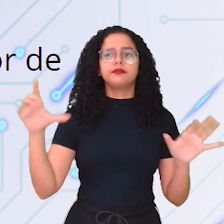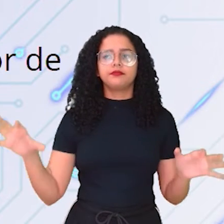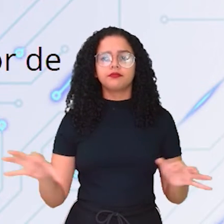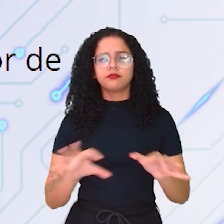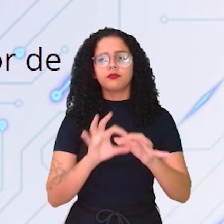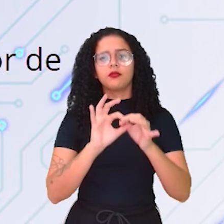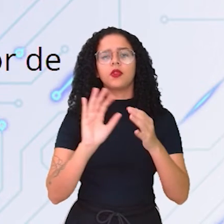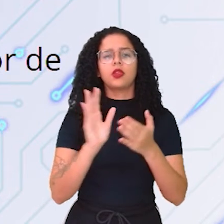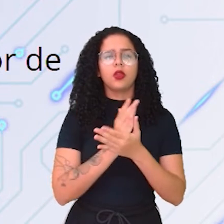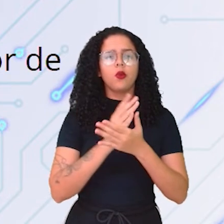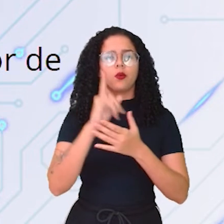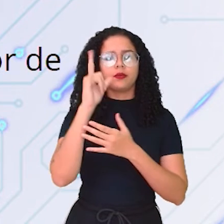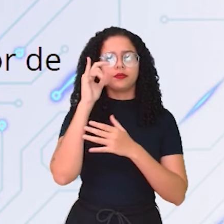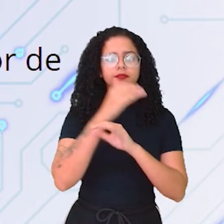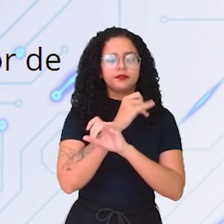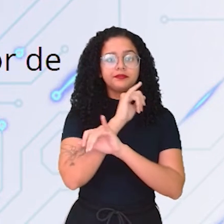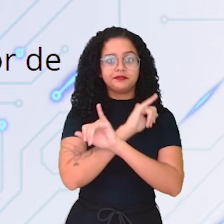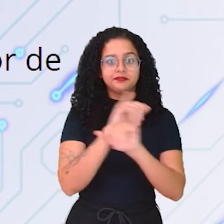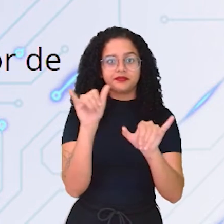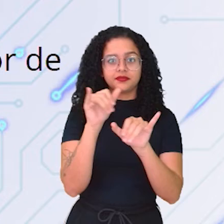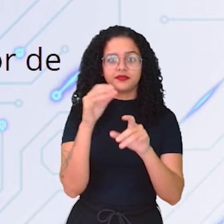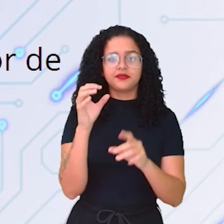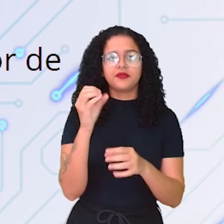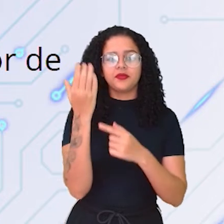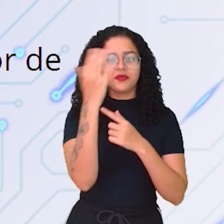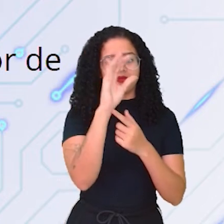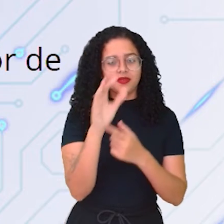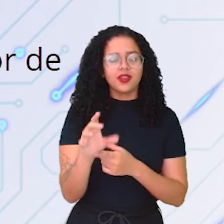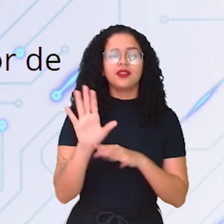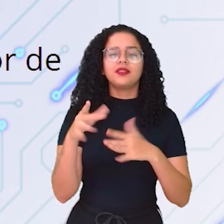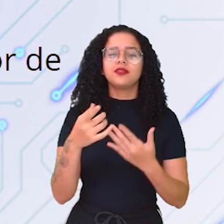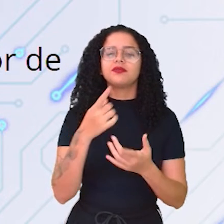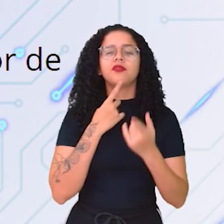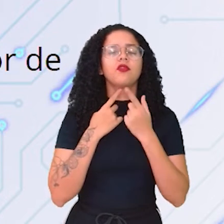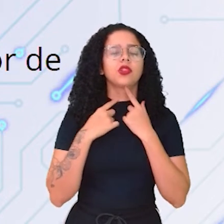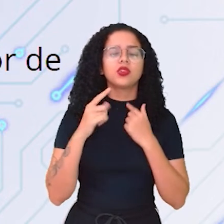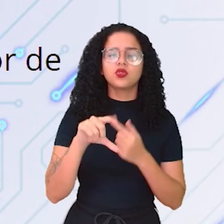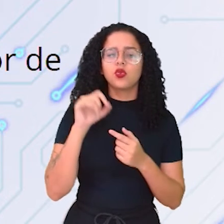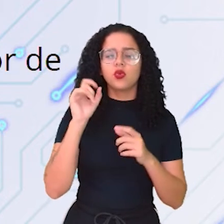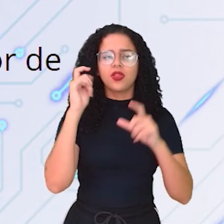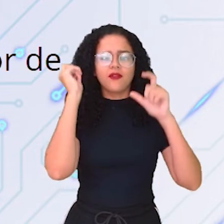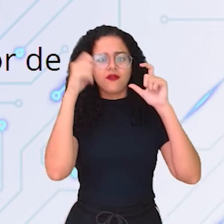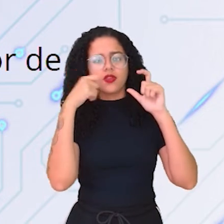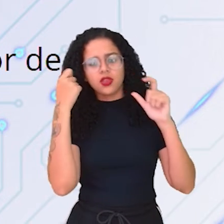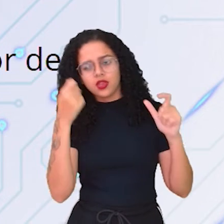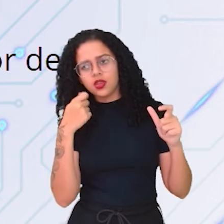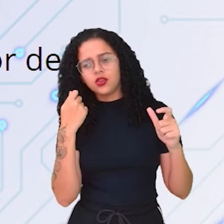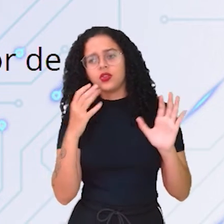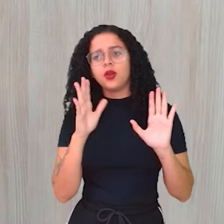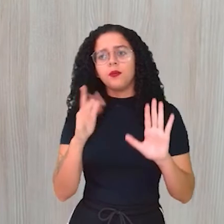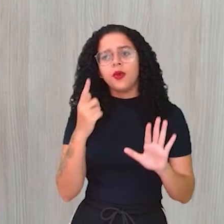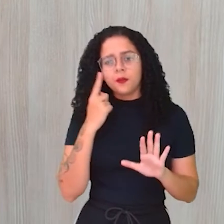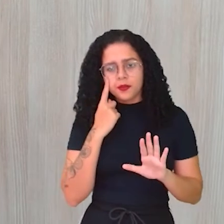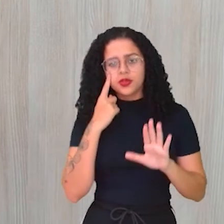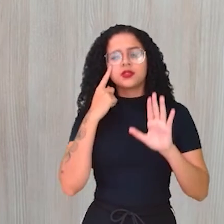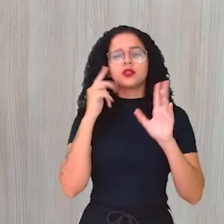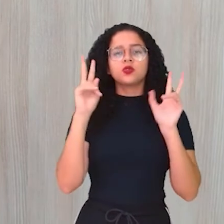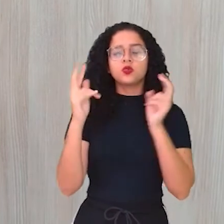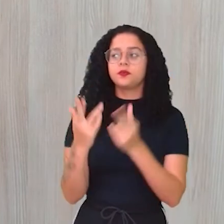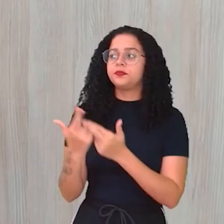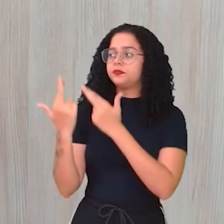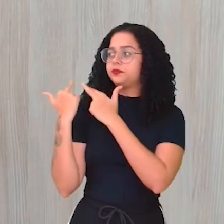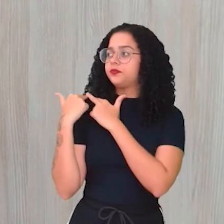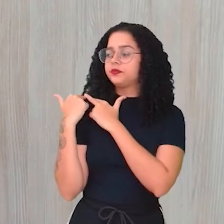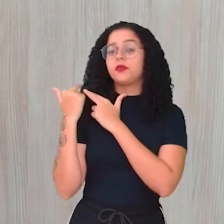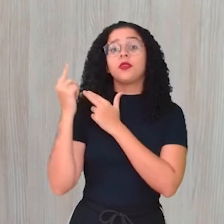em alguma rede social. Então, fique à vontade para escolher se será um vídeo, mas pensando na responsabilidade, se